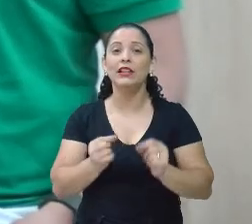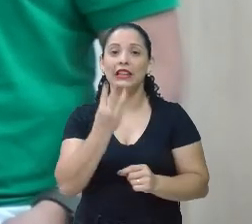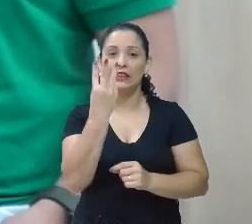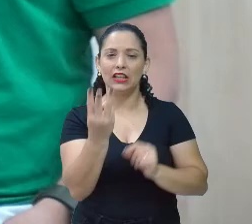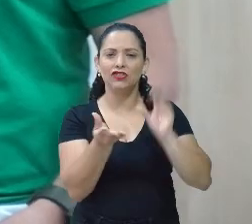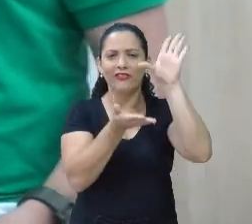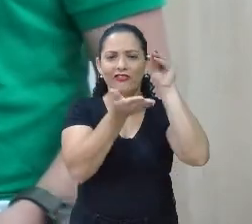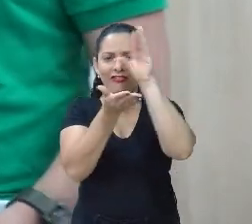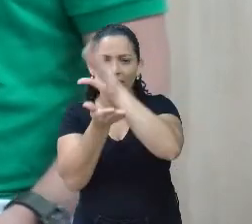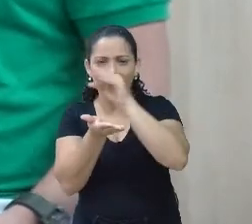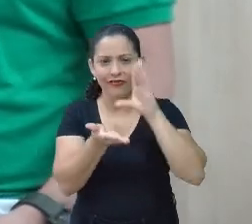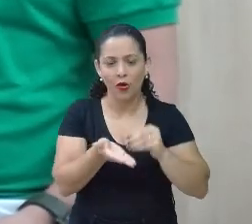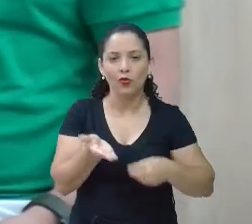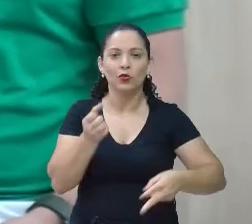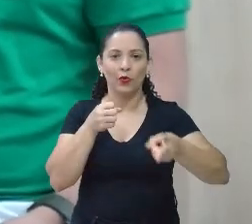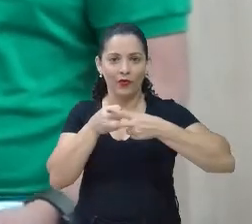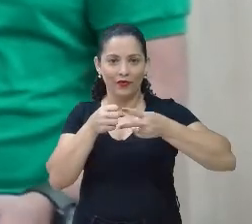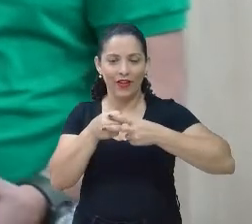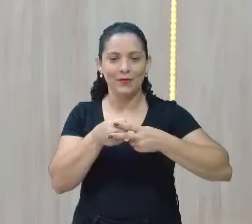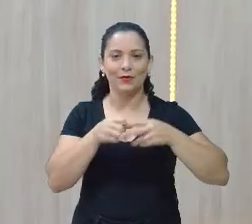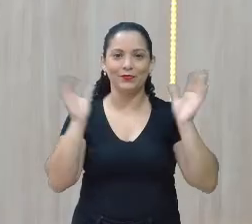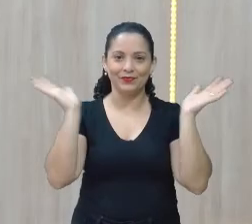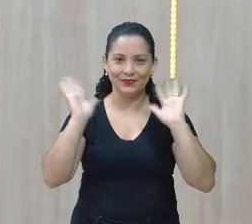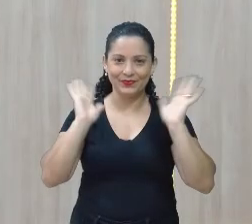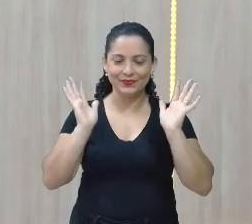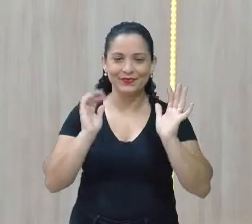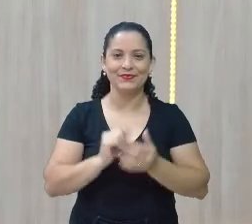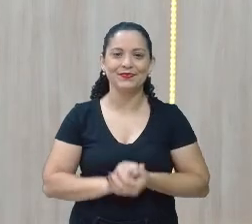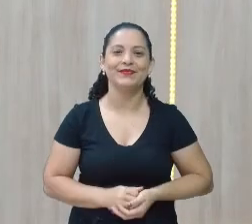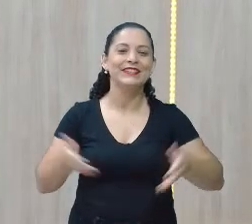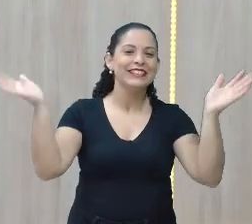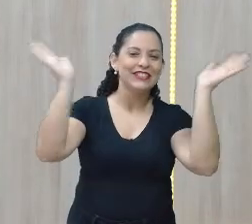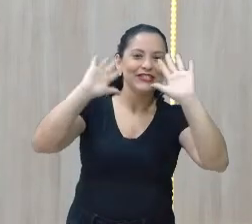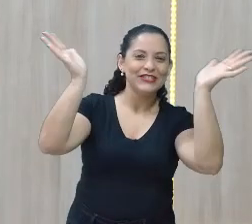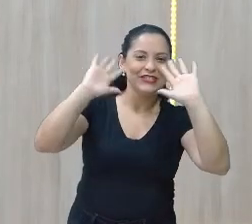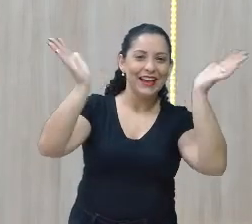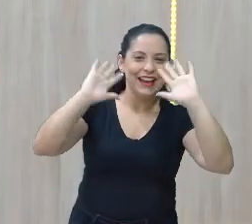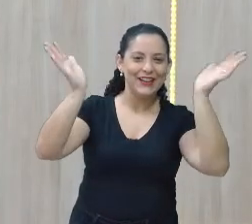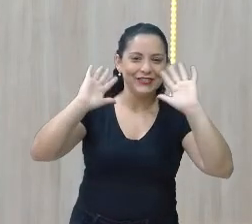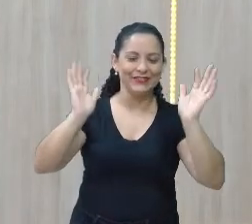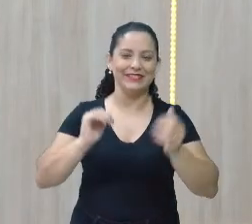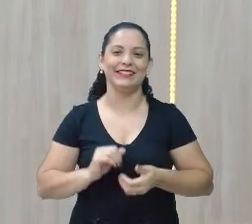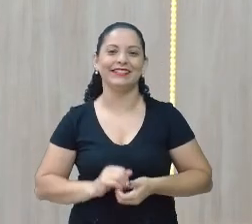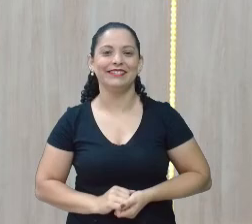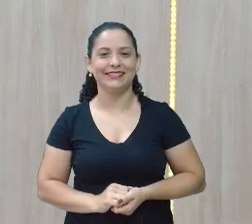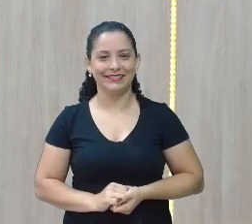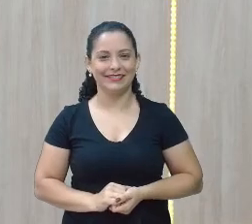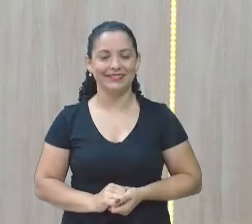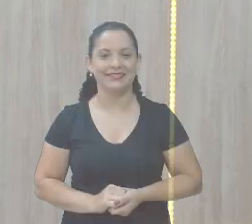3 comentários com o verbo to be, tá? Valeu! Tchau, gente. Até a próxima para vocês.